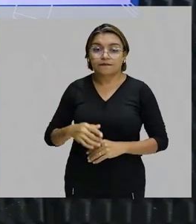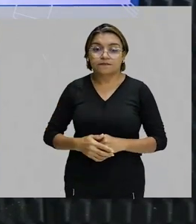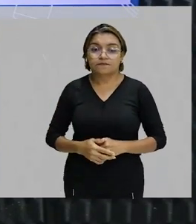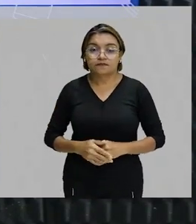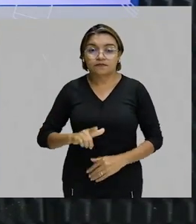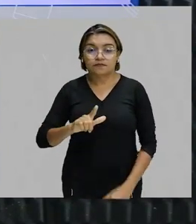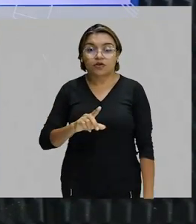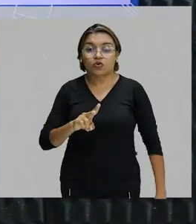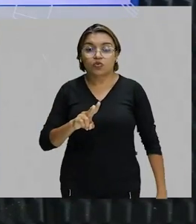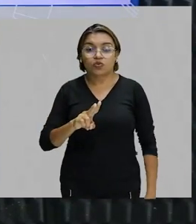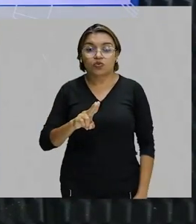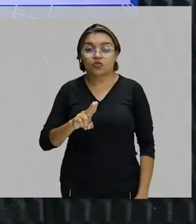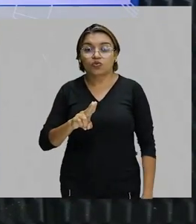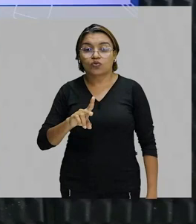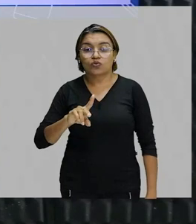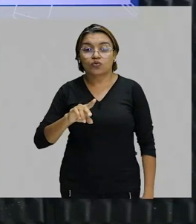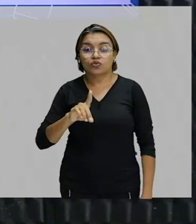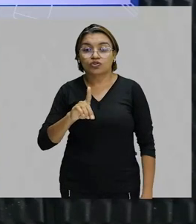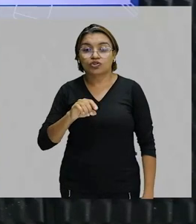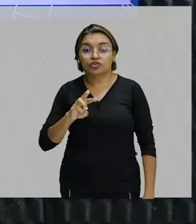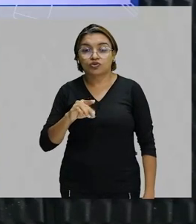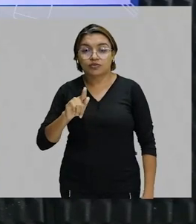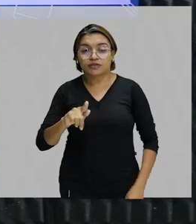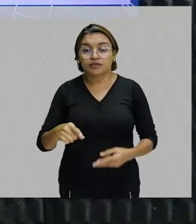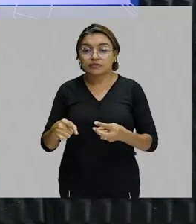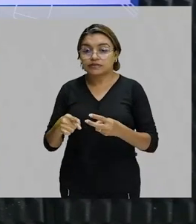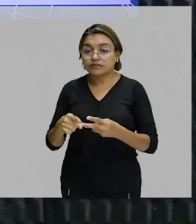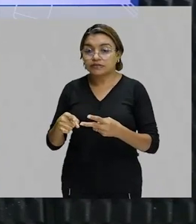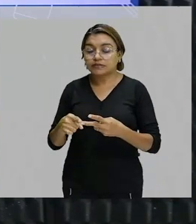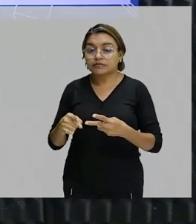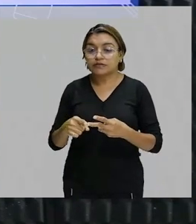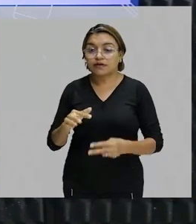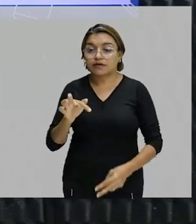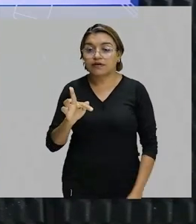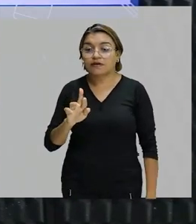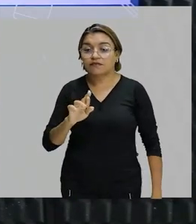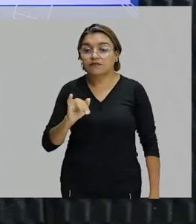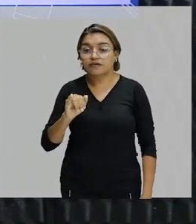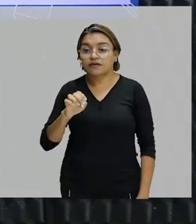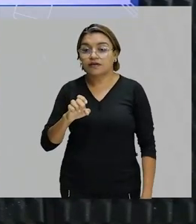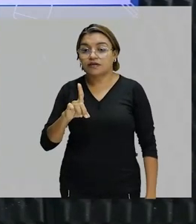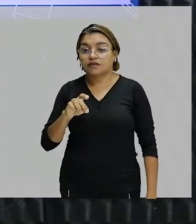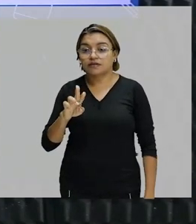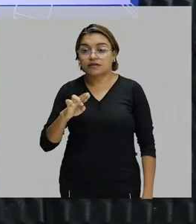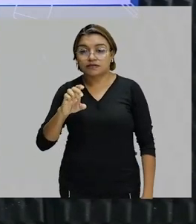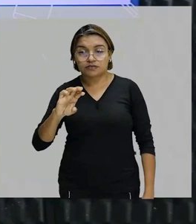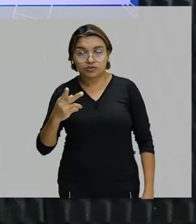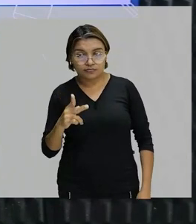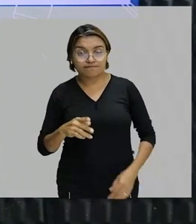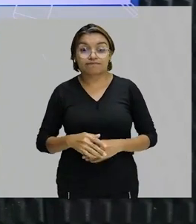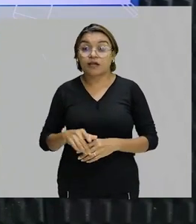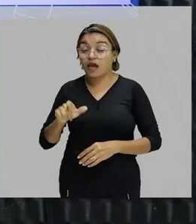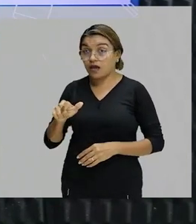e também o economista austríaco friedrick haek são os dois primeiros grandes teóricos